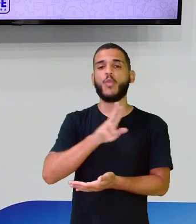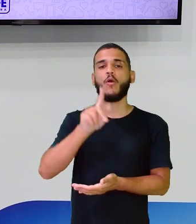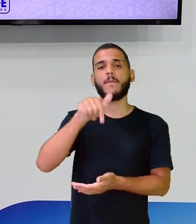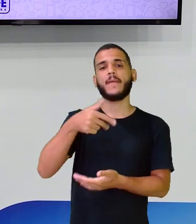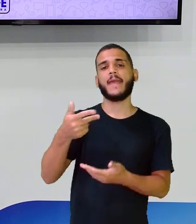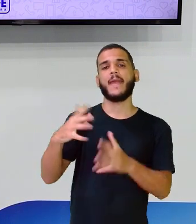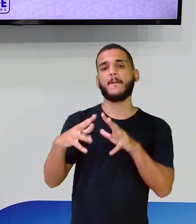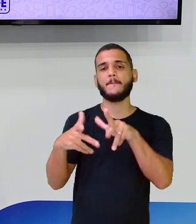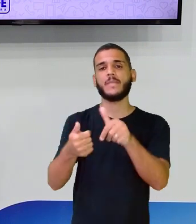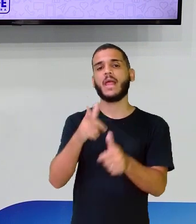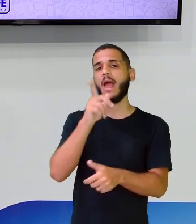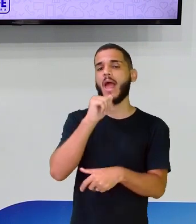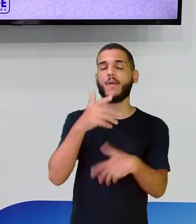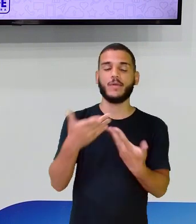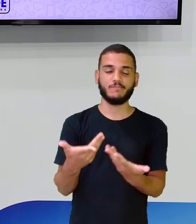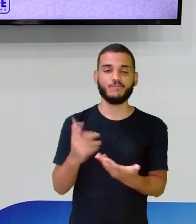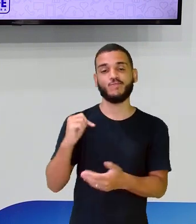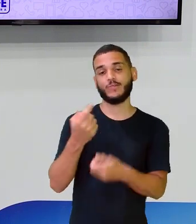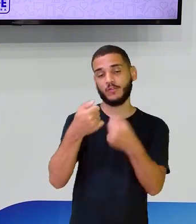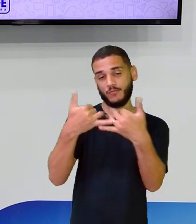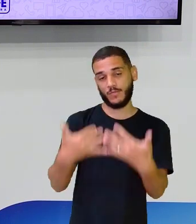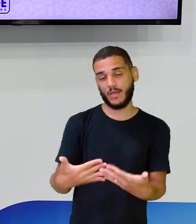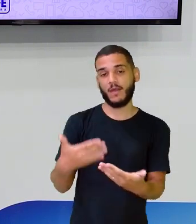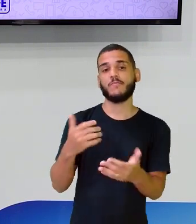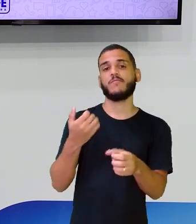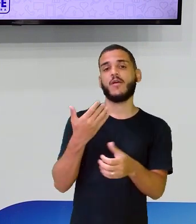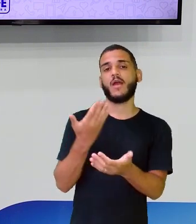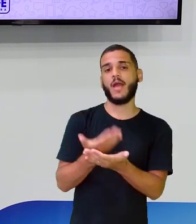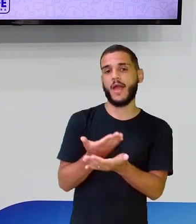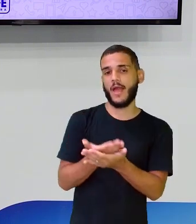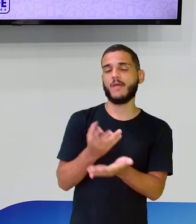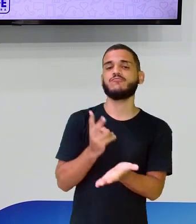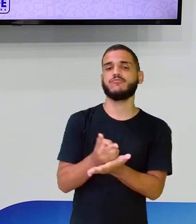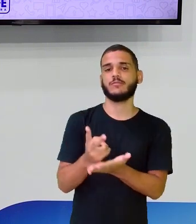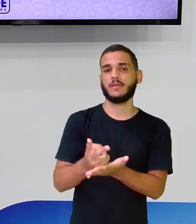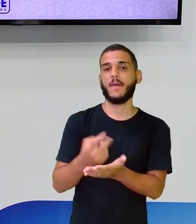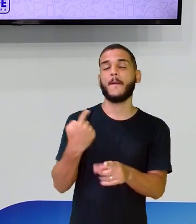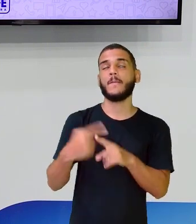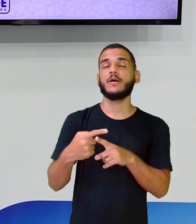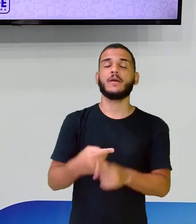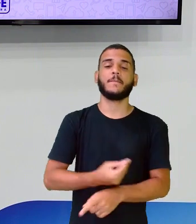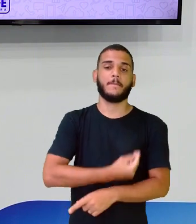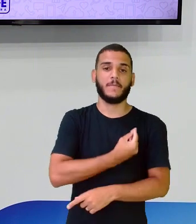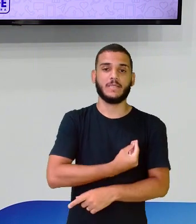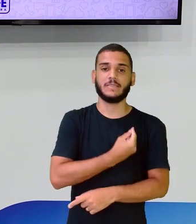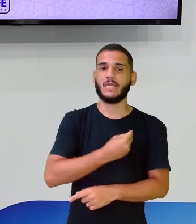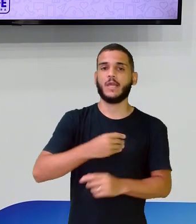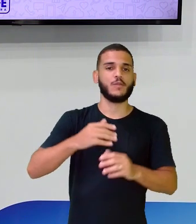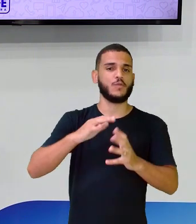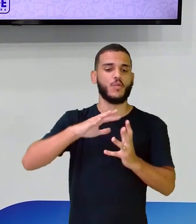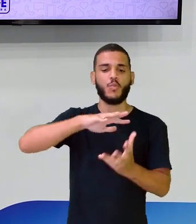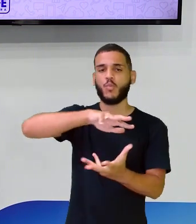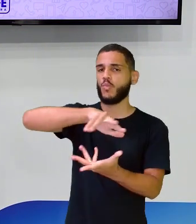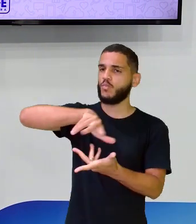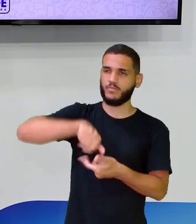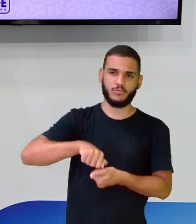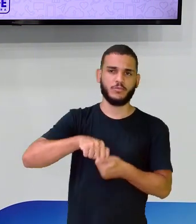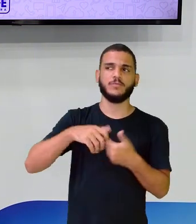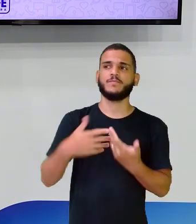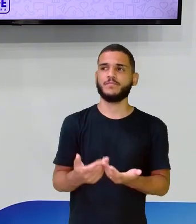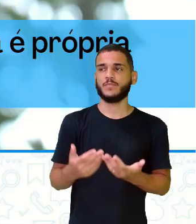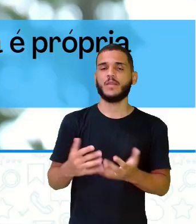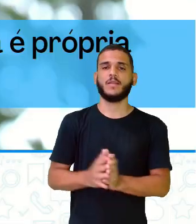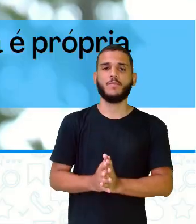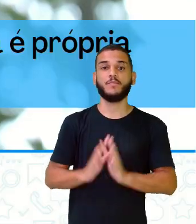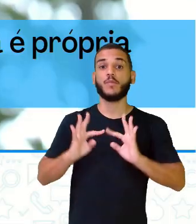Justamente porque a gente falou aqui, né? A aula todinha, a gente vai continuar falando. A água está em todo canto do nosso planeta, gente. Toda água